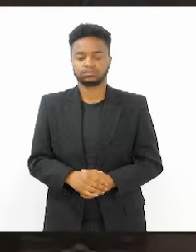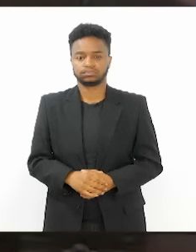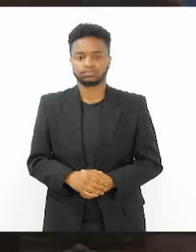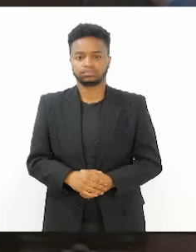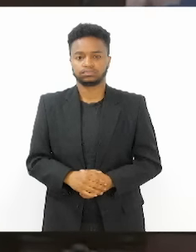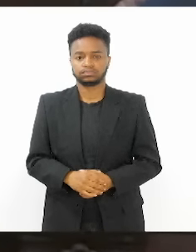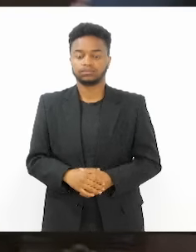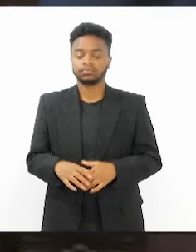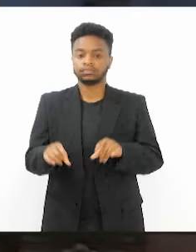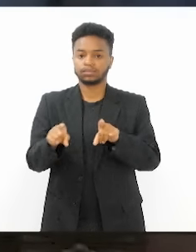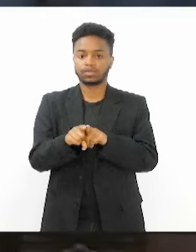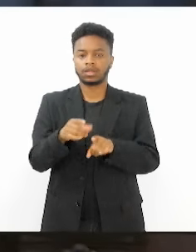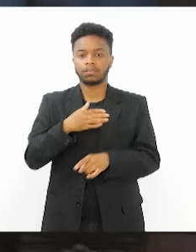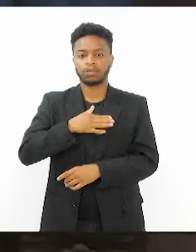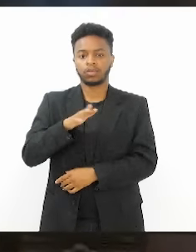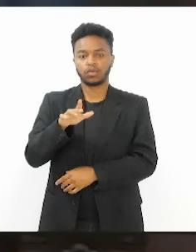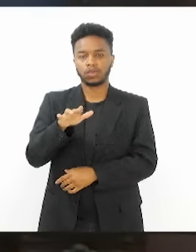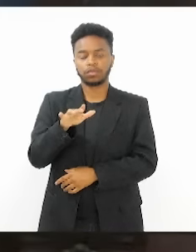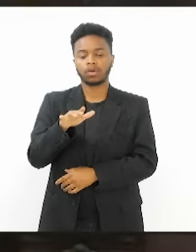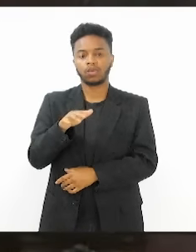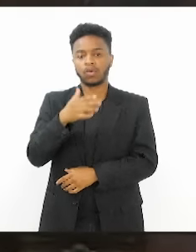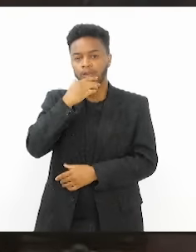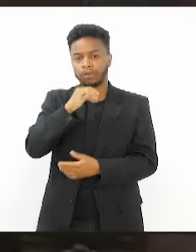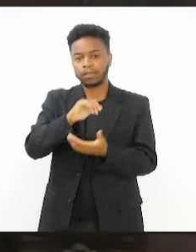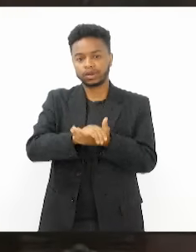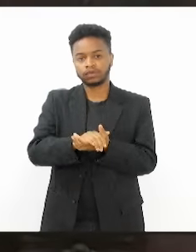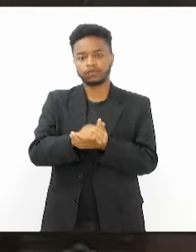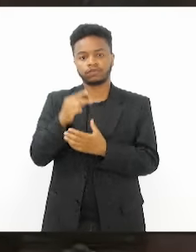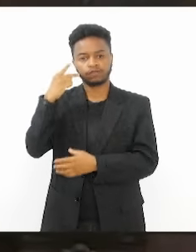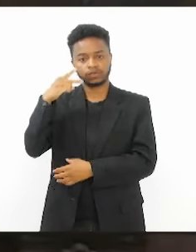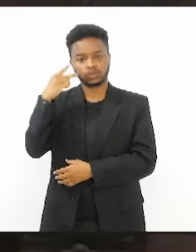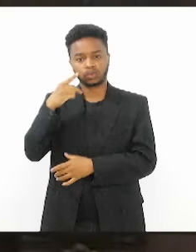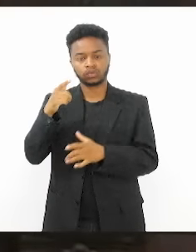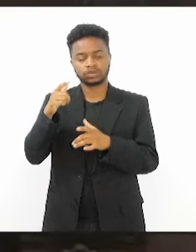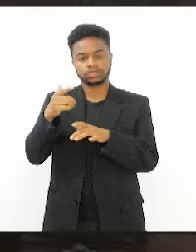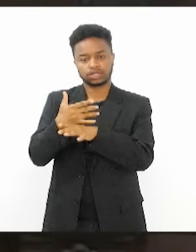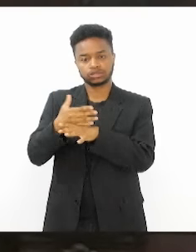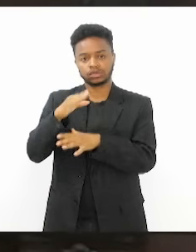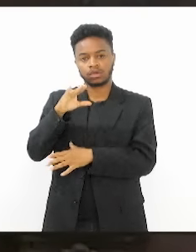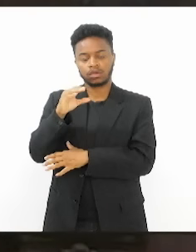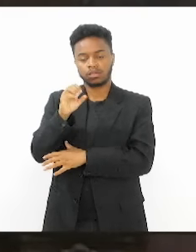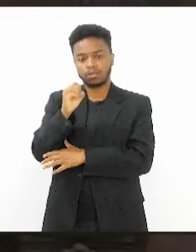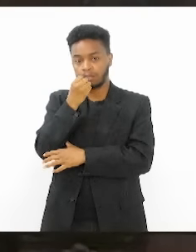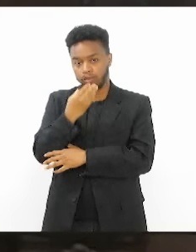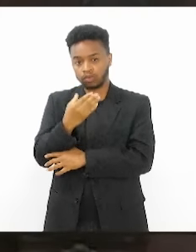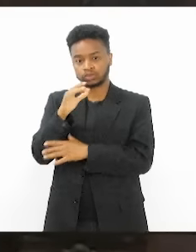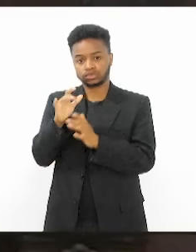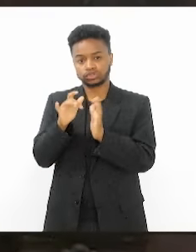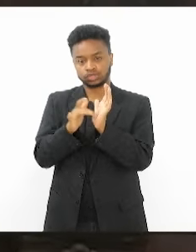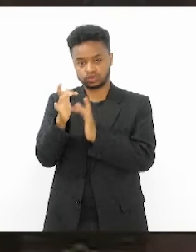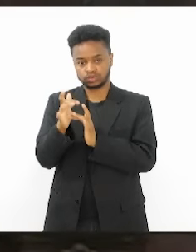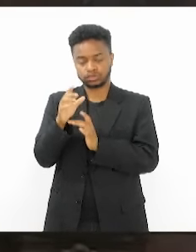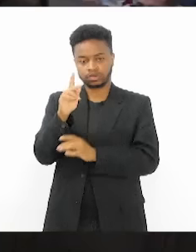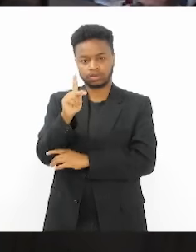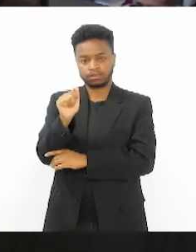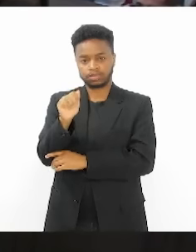Meu irmão, esposo da nossa vereadora de Bom Jesus, Patrick Silva Azevedo.